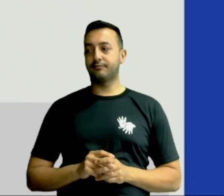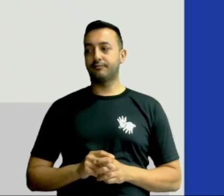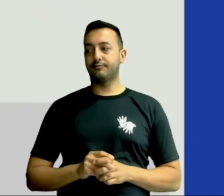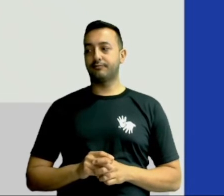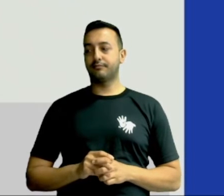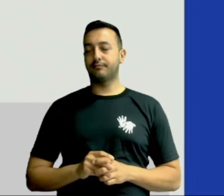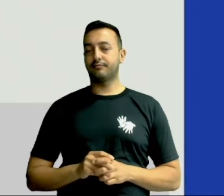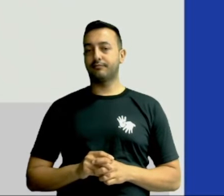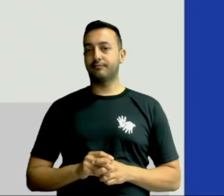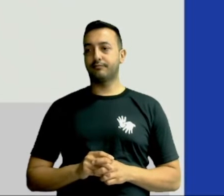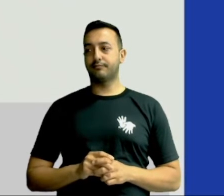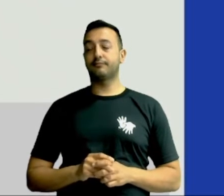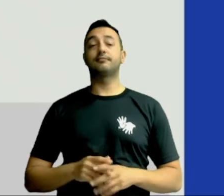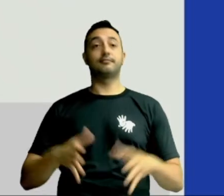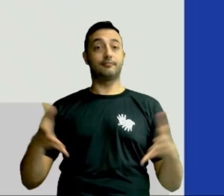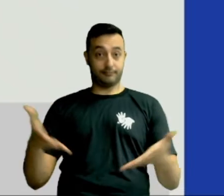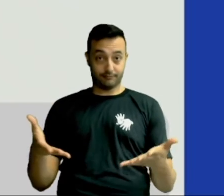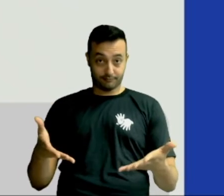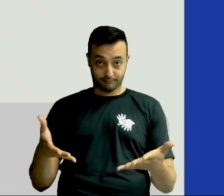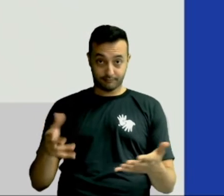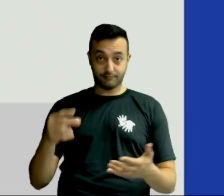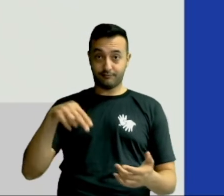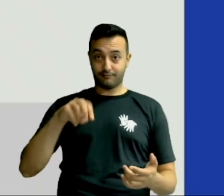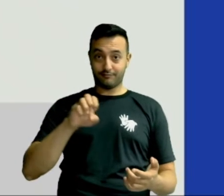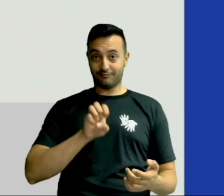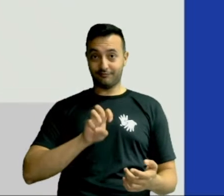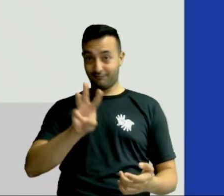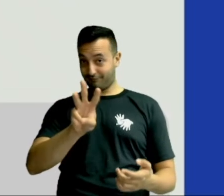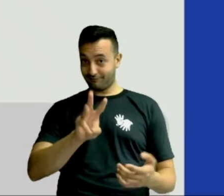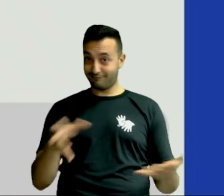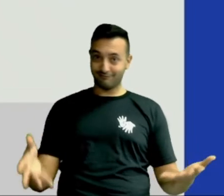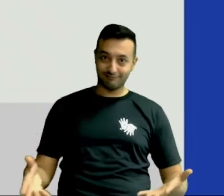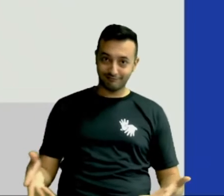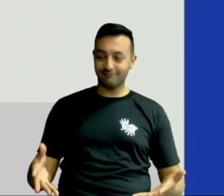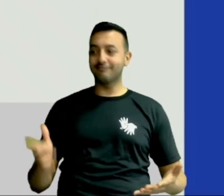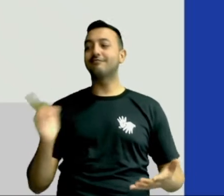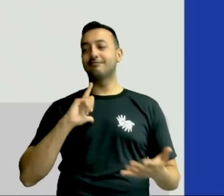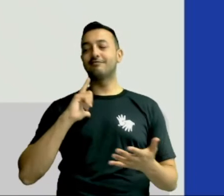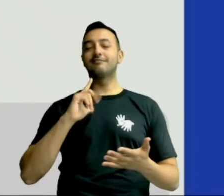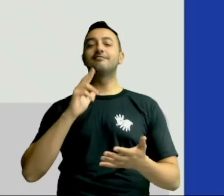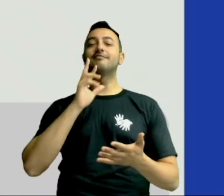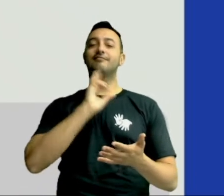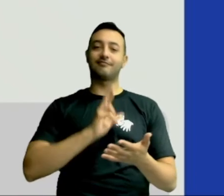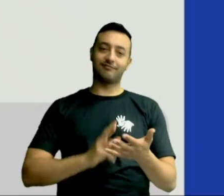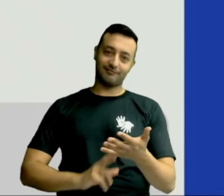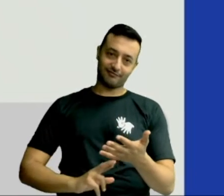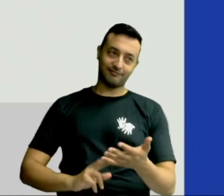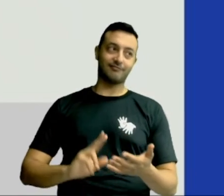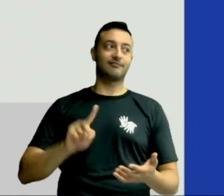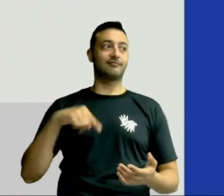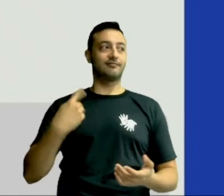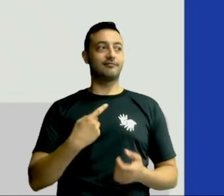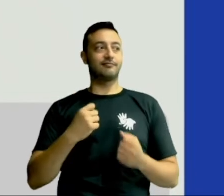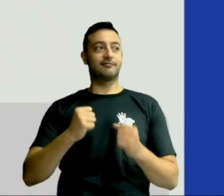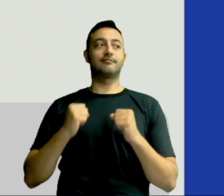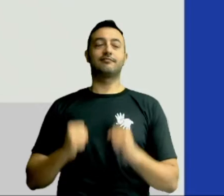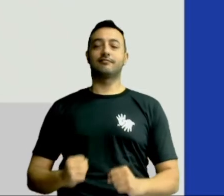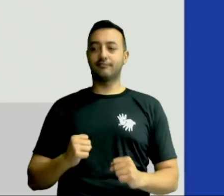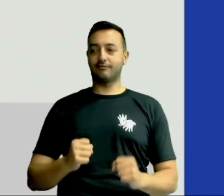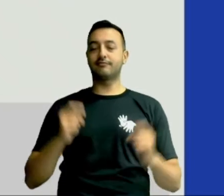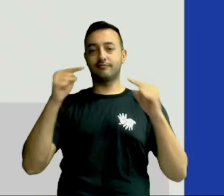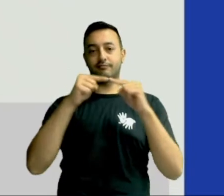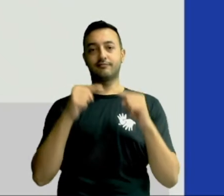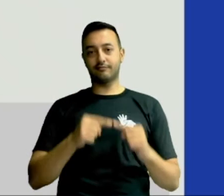e nao agora temos aí é exercícios para que nós possamos